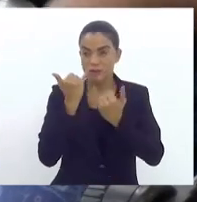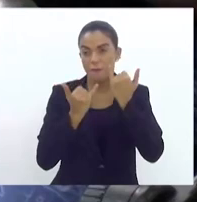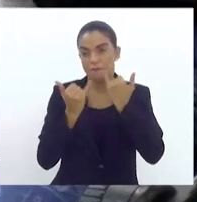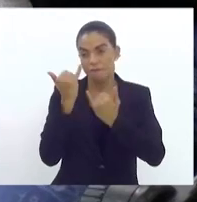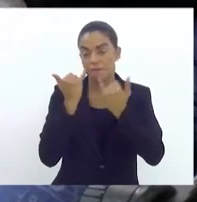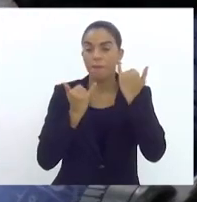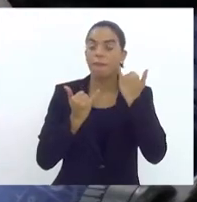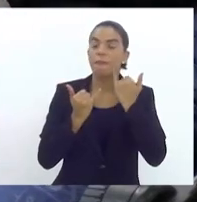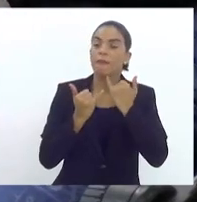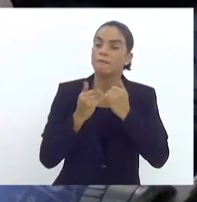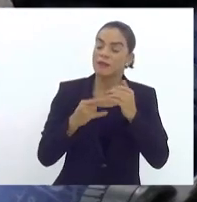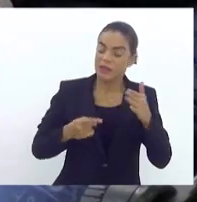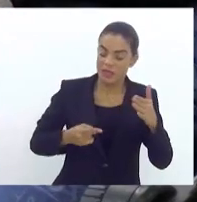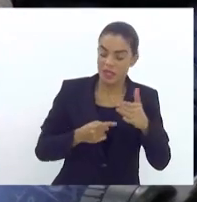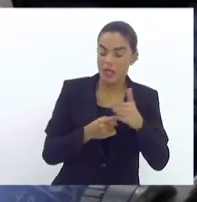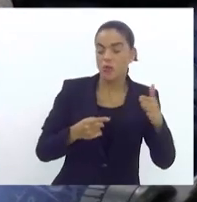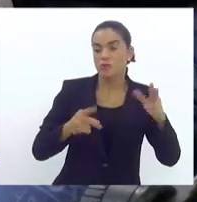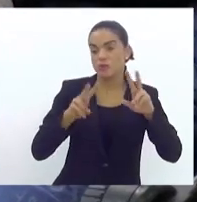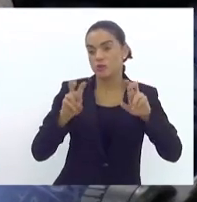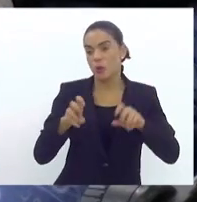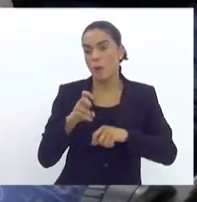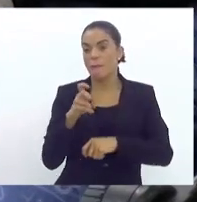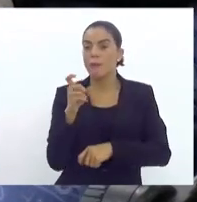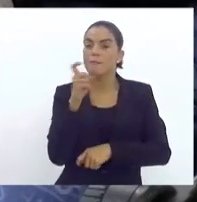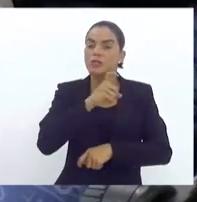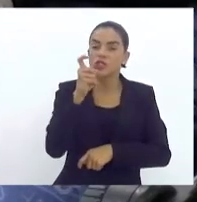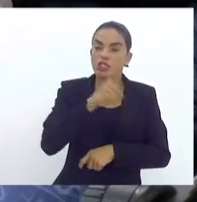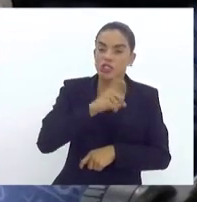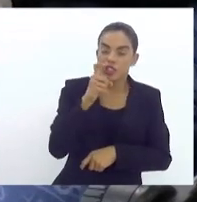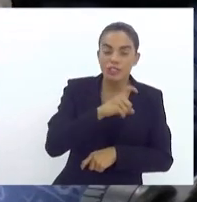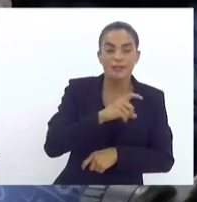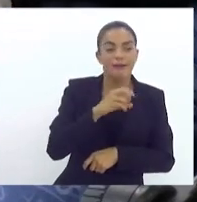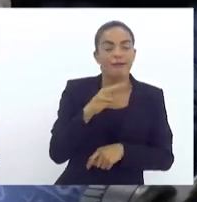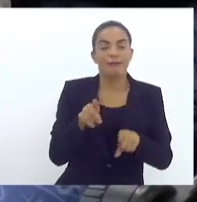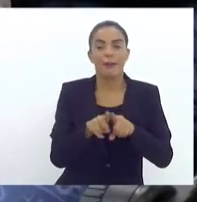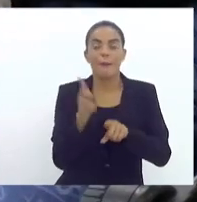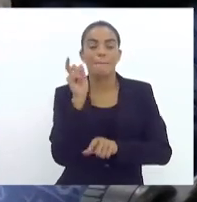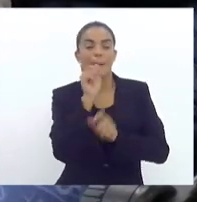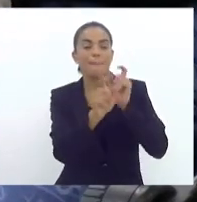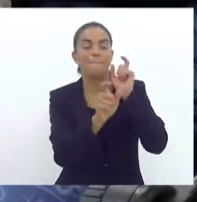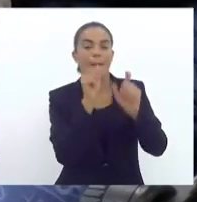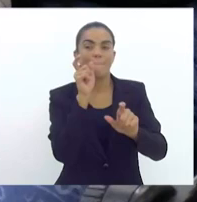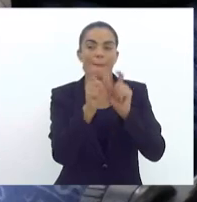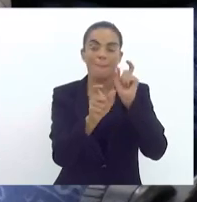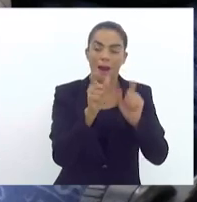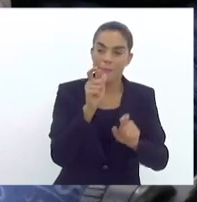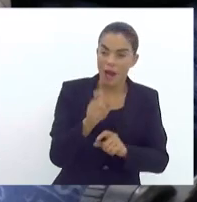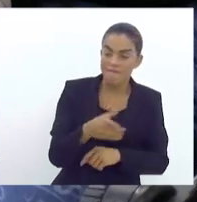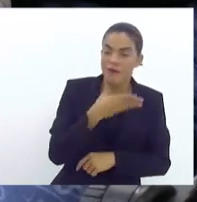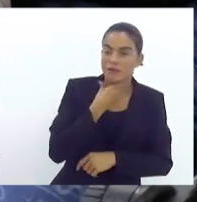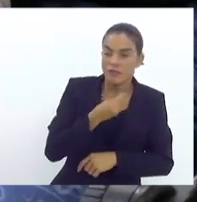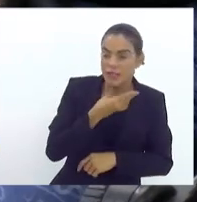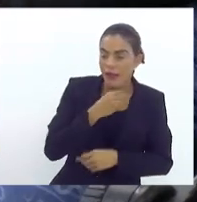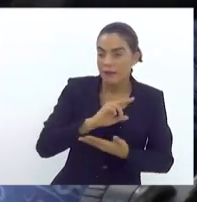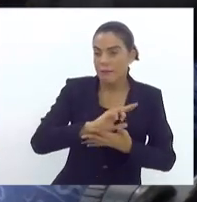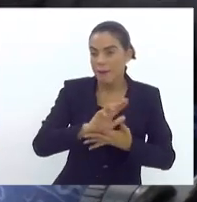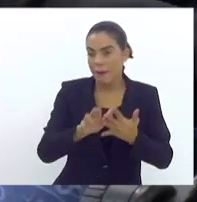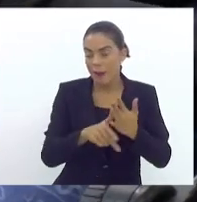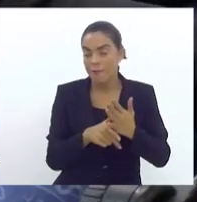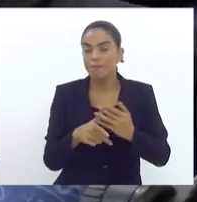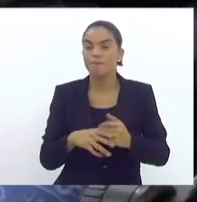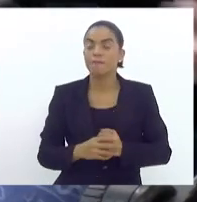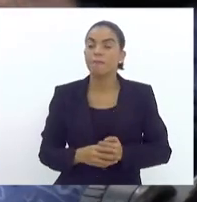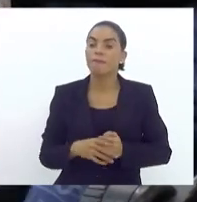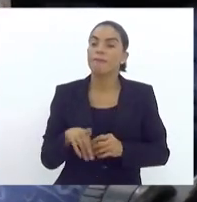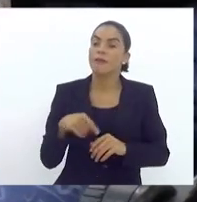de demonstração Colonial são os dados é um número muito baixo é uma realidade do Ministério Público é uma realidade que não considera o universo